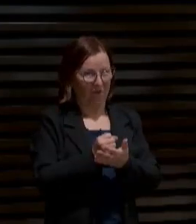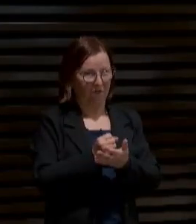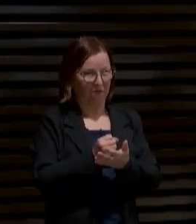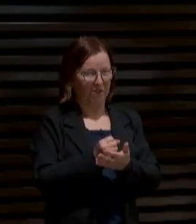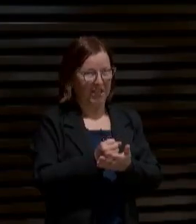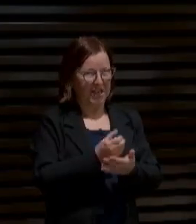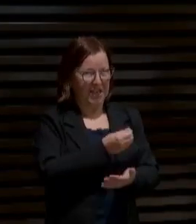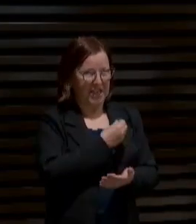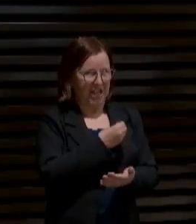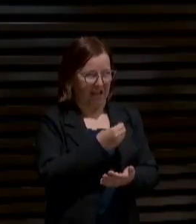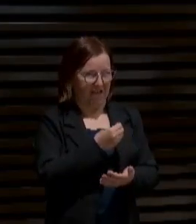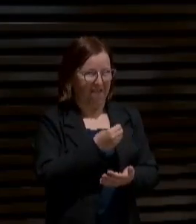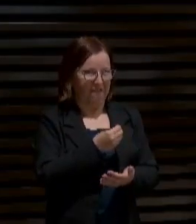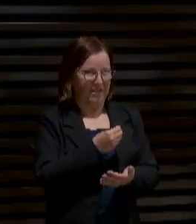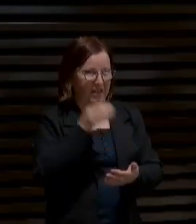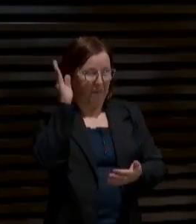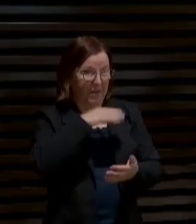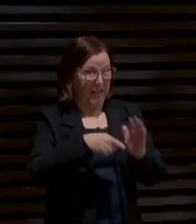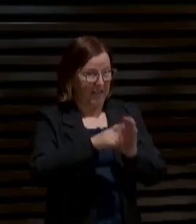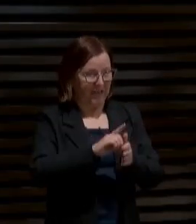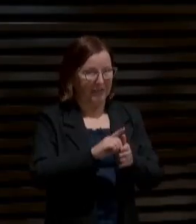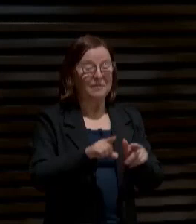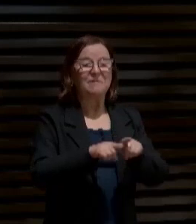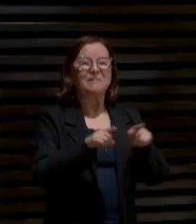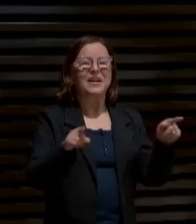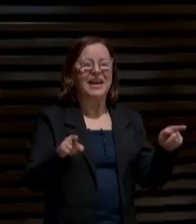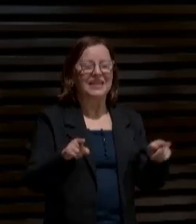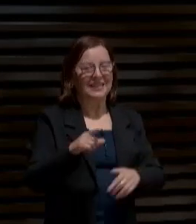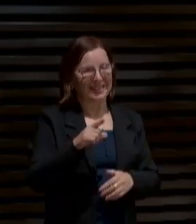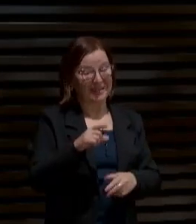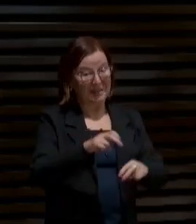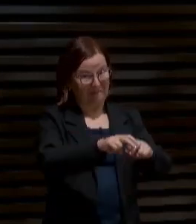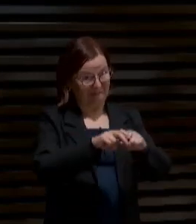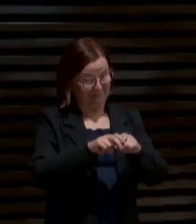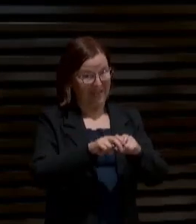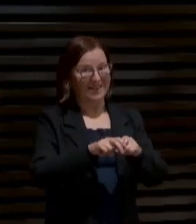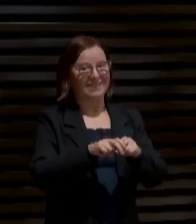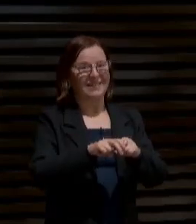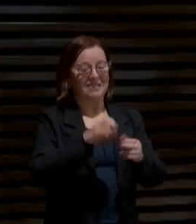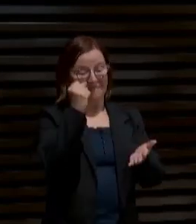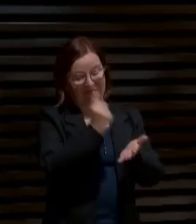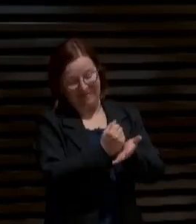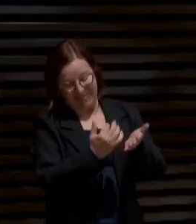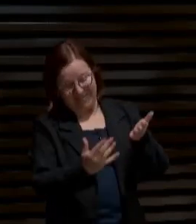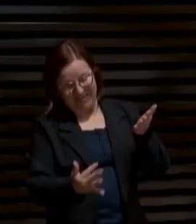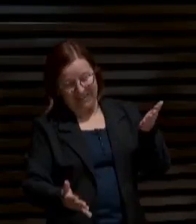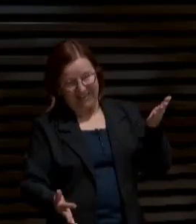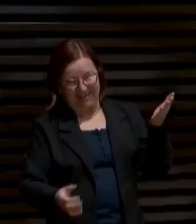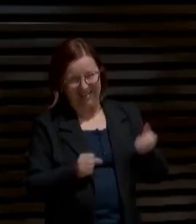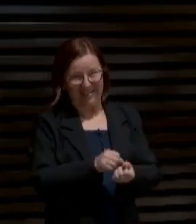inútil que seus pais desligaram mas pelo precioso sangue de Cristo como de um Cordeiro